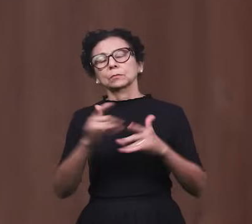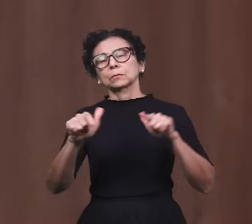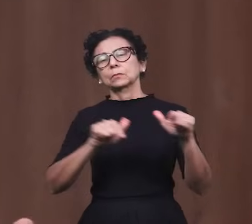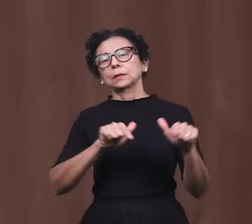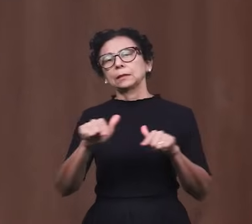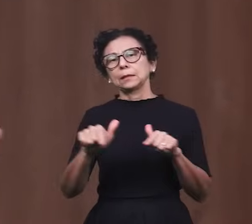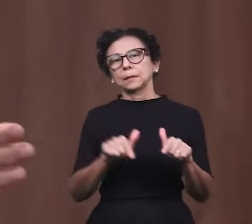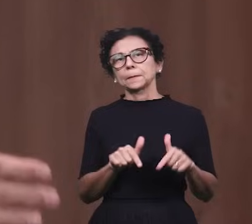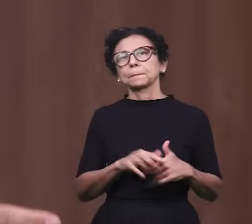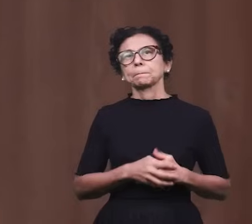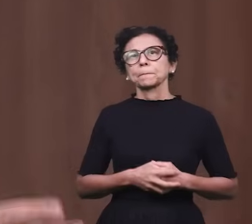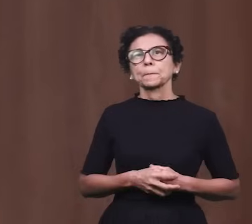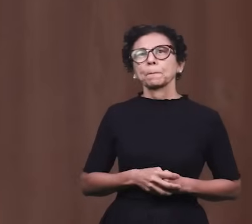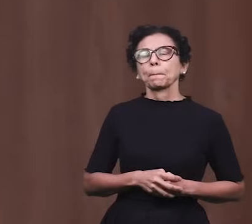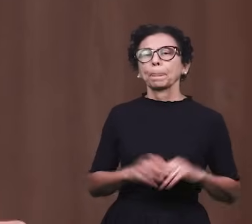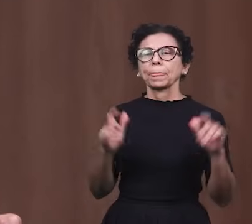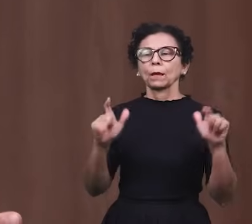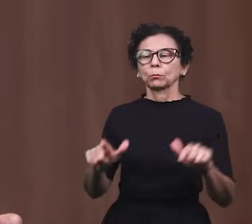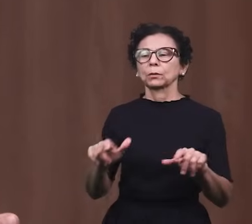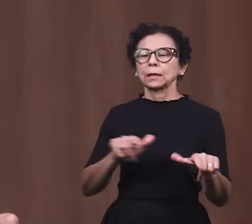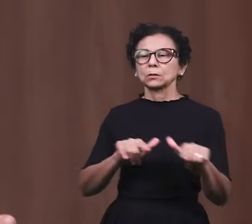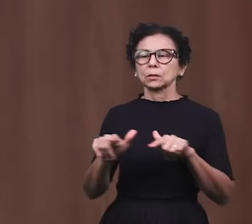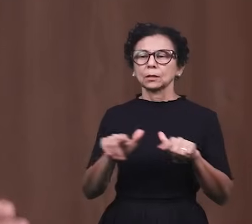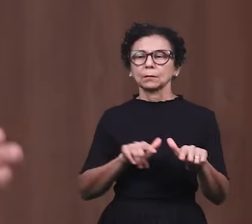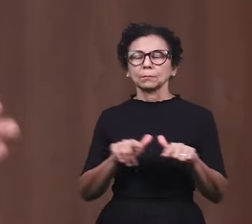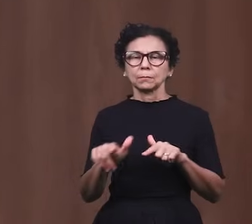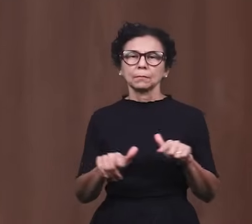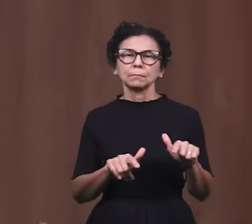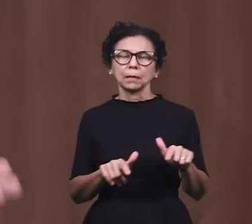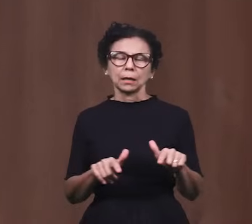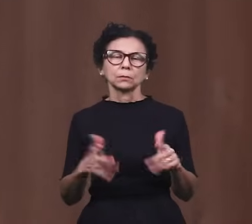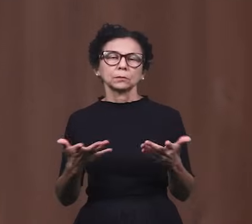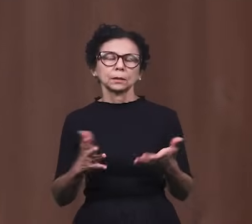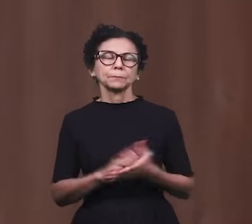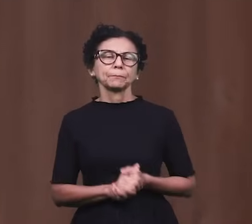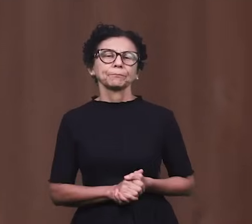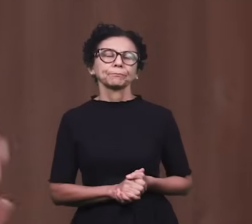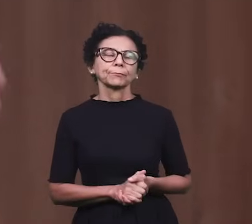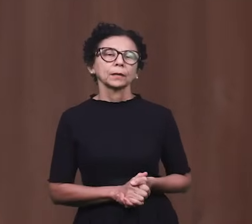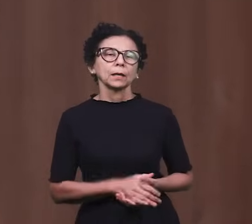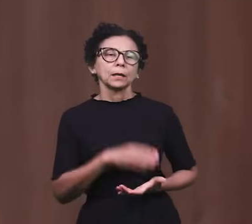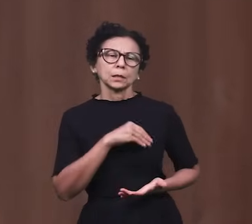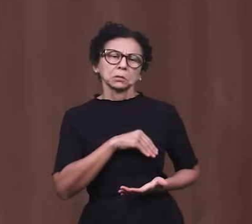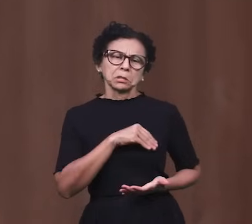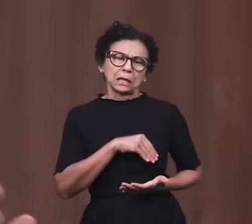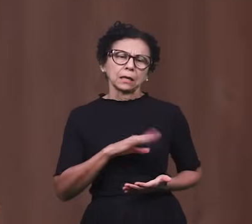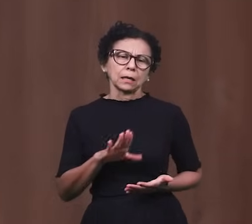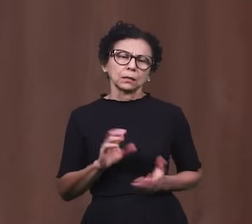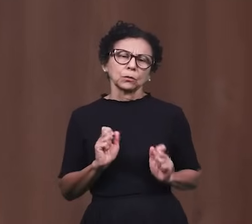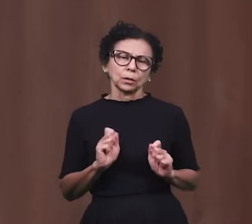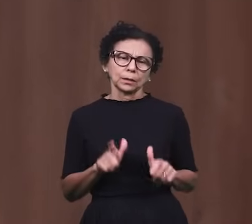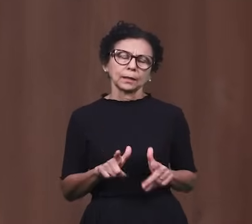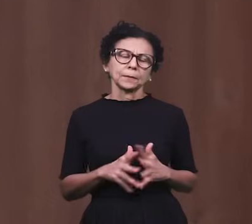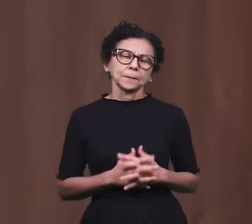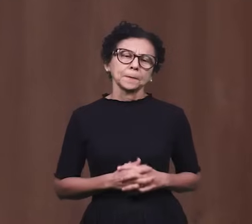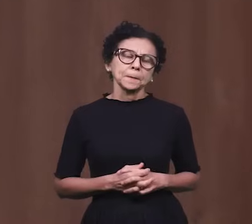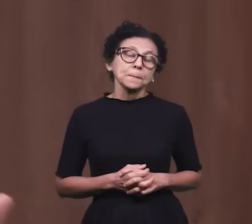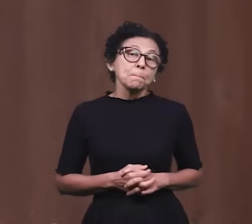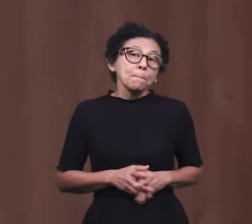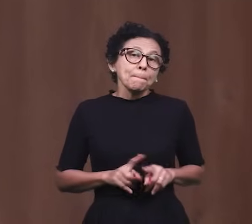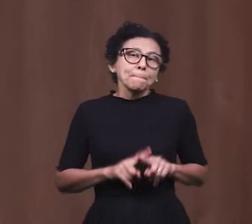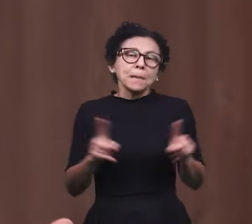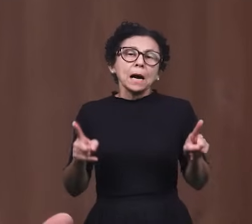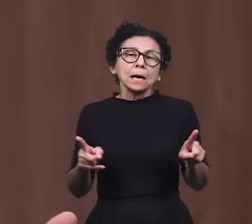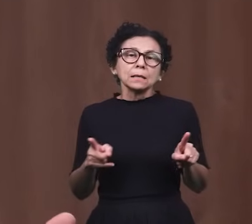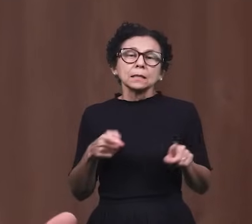sua. Porque, por exemplo, o jovem ele começa a trabalhar. E às vezes ele está ali no local de trabalho, está ali fazendo aquilo que ele é pago para fazer. Mas